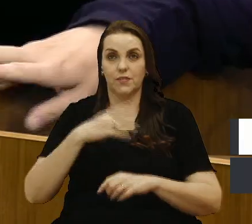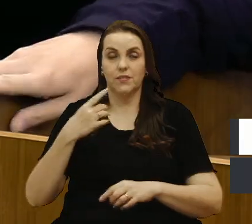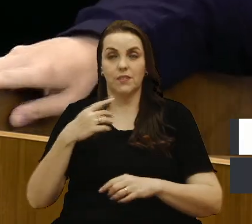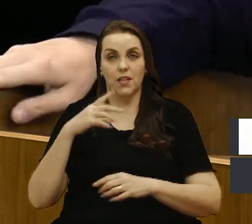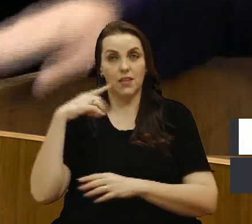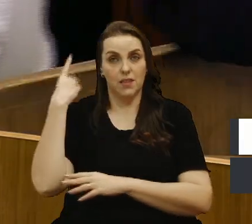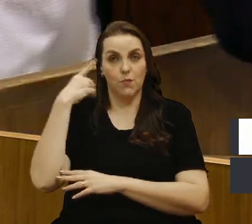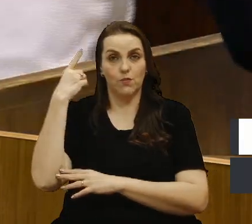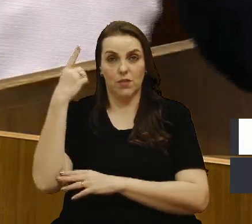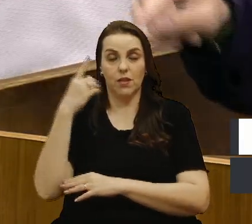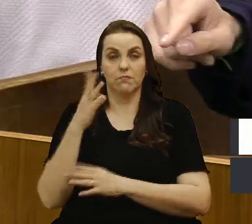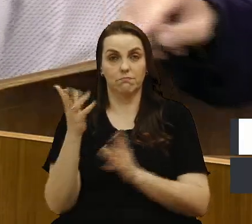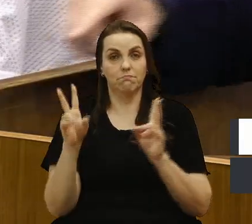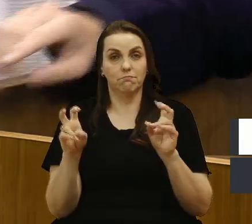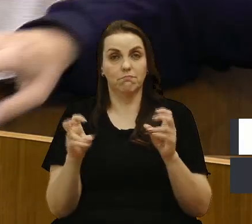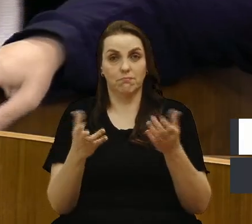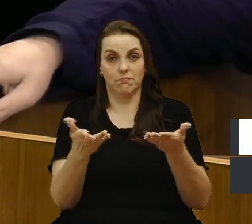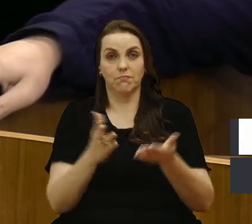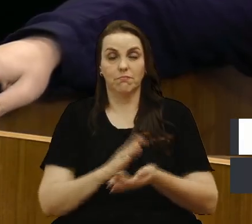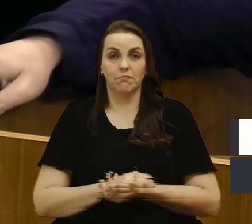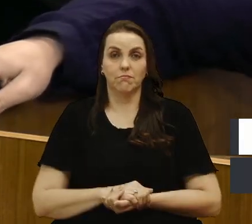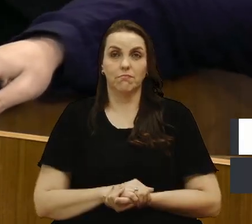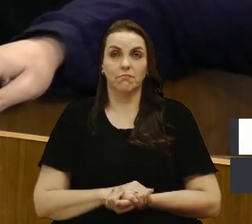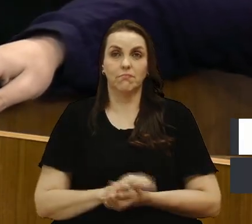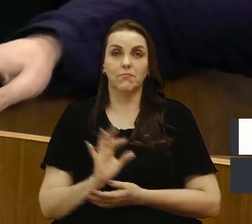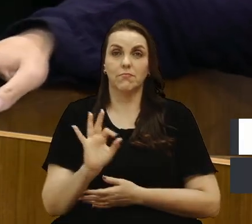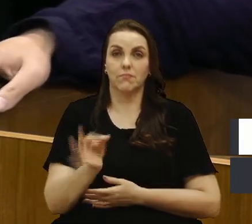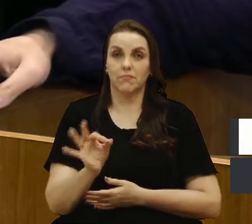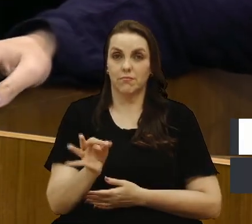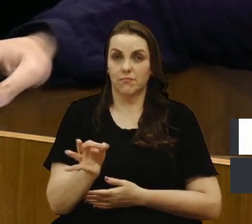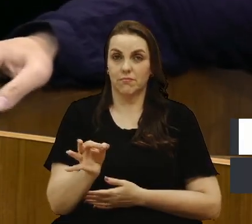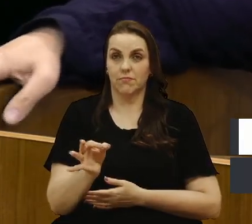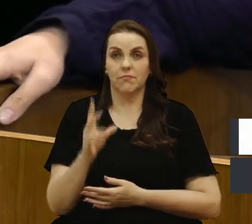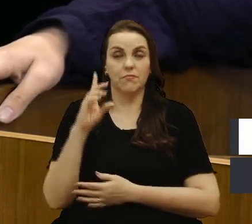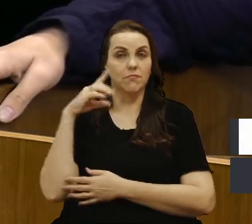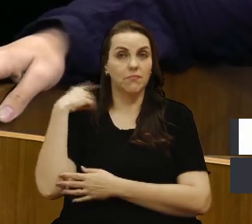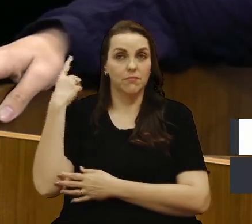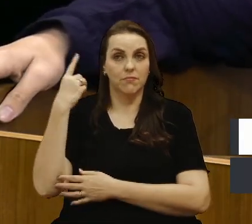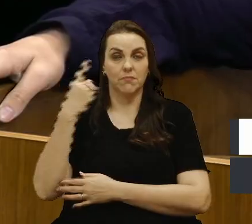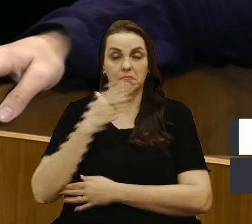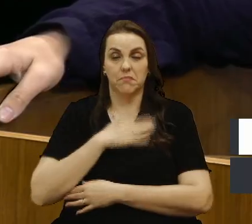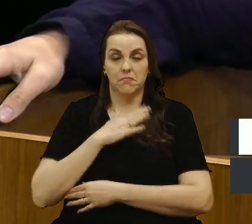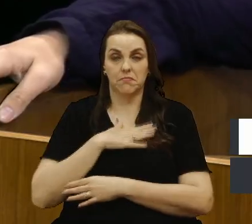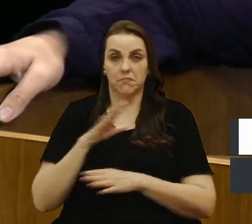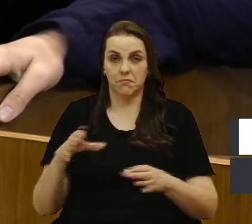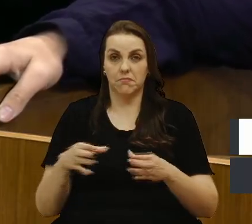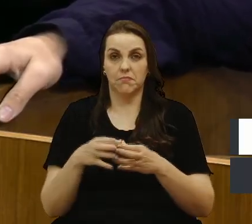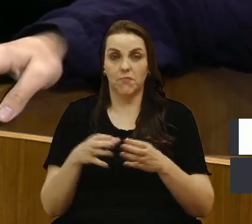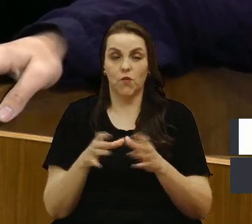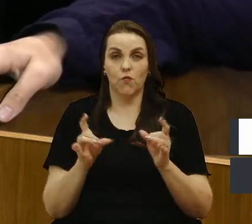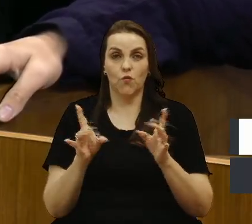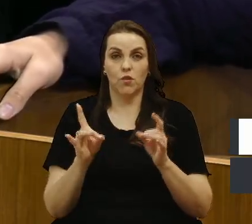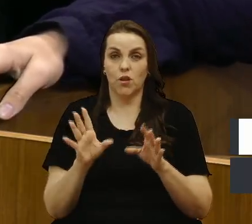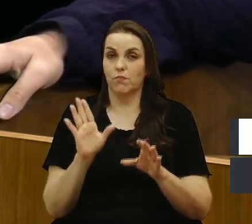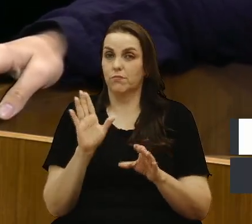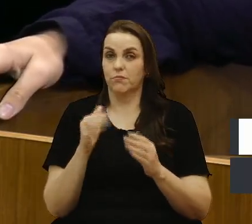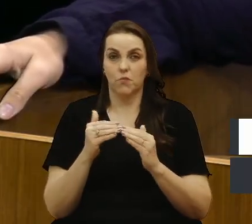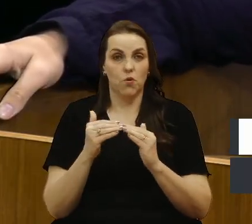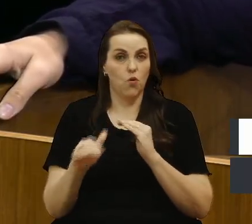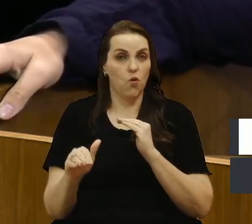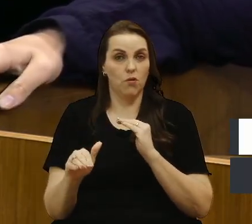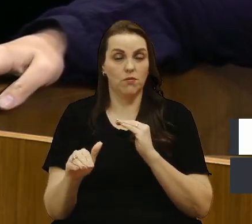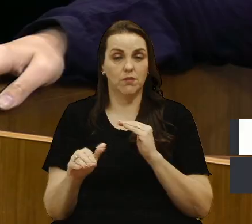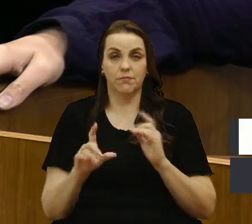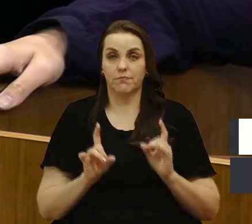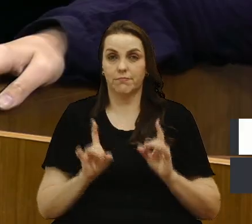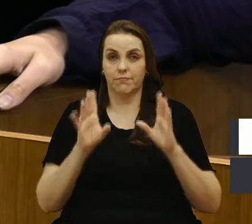isso. Eu tenho certeza que os deputados da minha federação votaram contra a privatização da SAMAI. Eu tenho